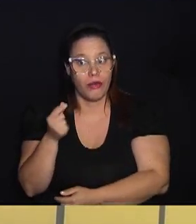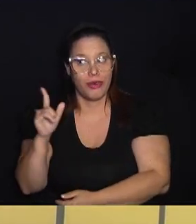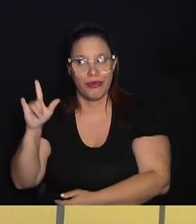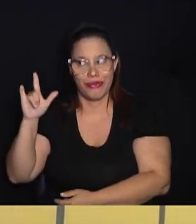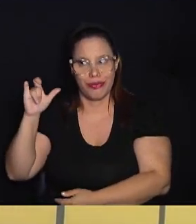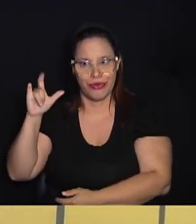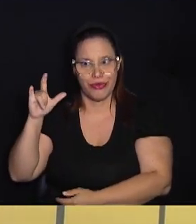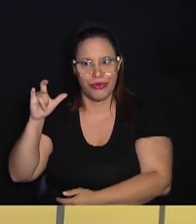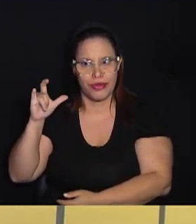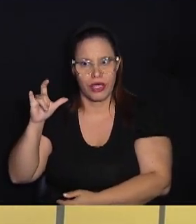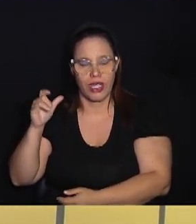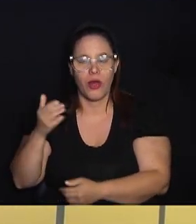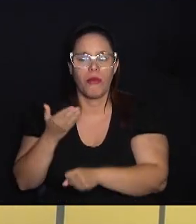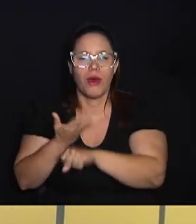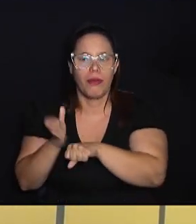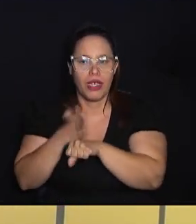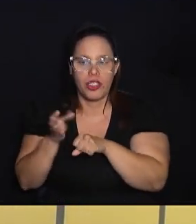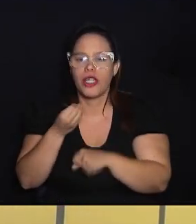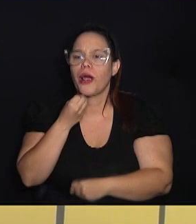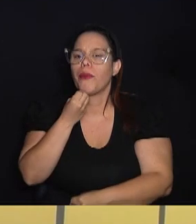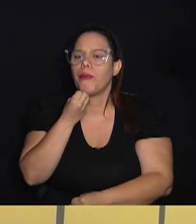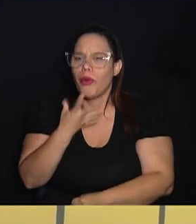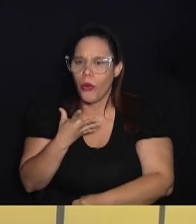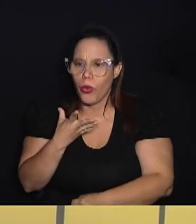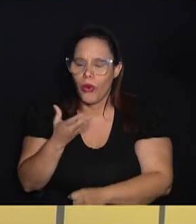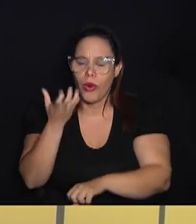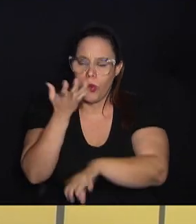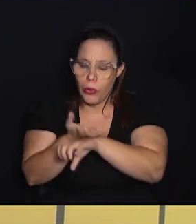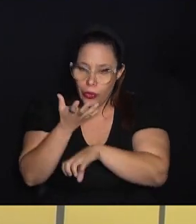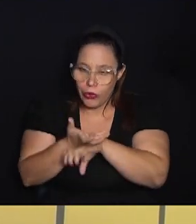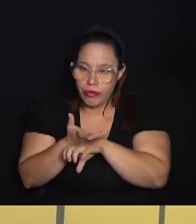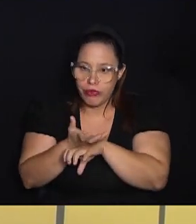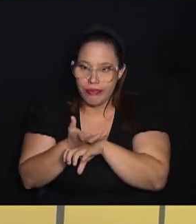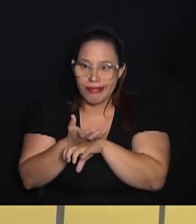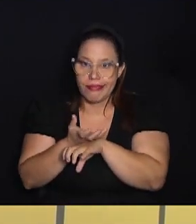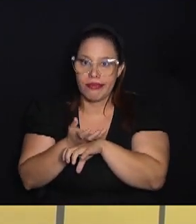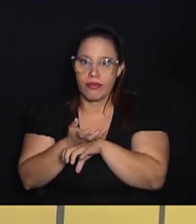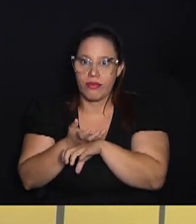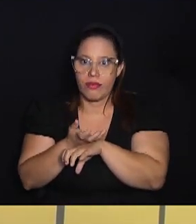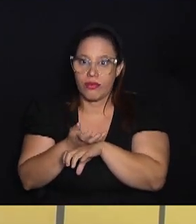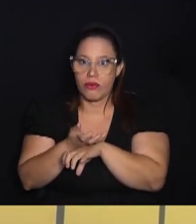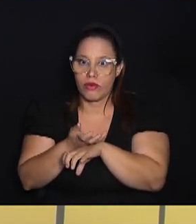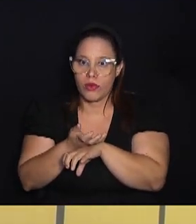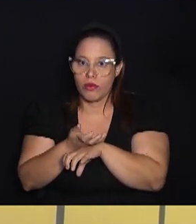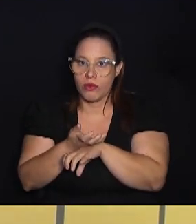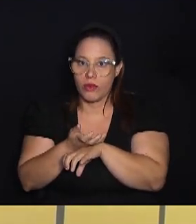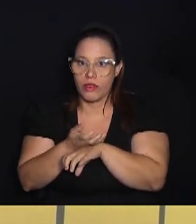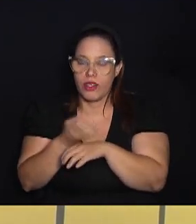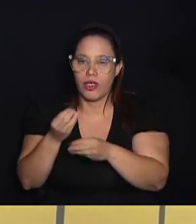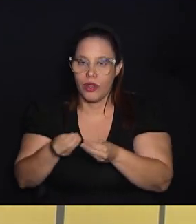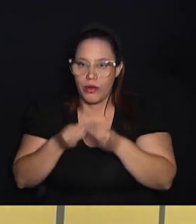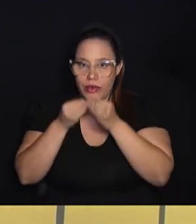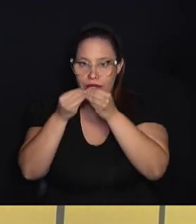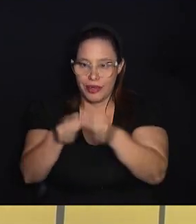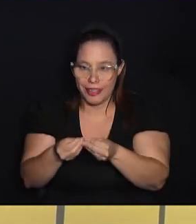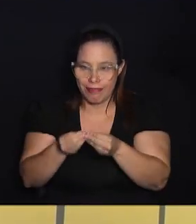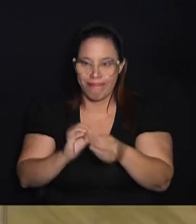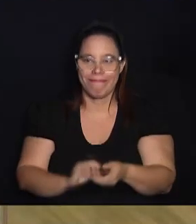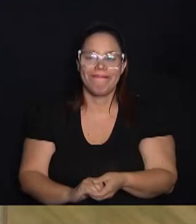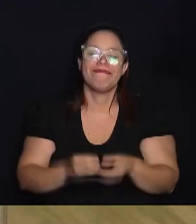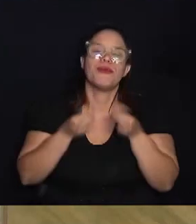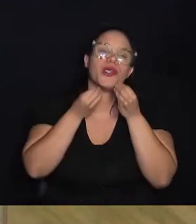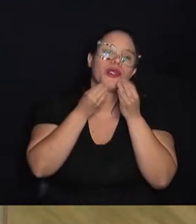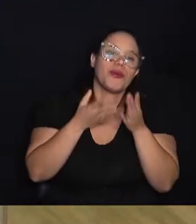consistência é uma boa prática uma consistência e uma disciplina na própria prática para si e a prática que oferta acho que é isso muito